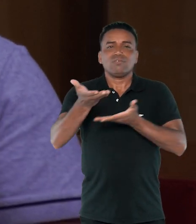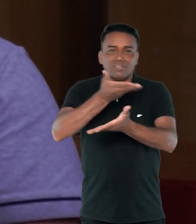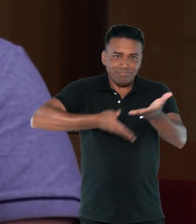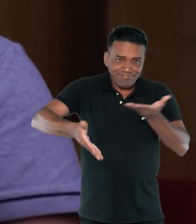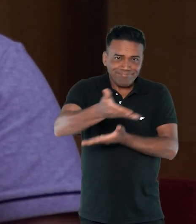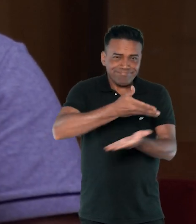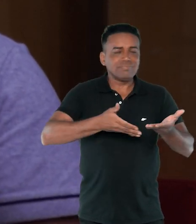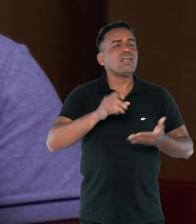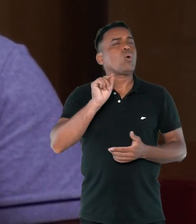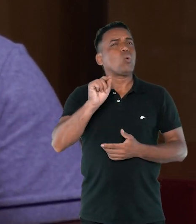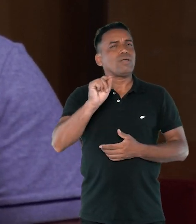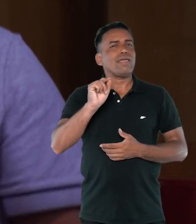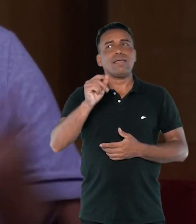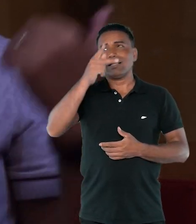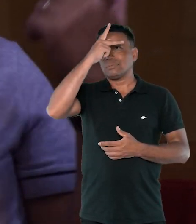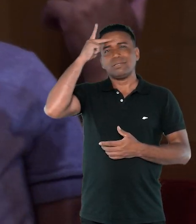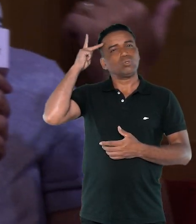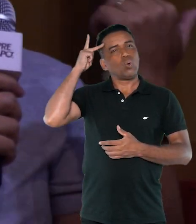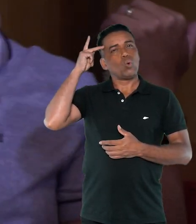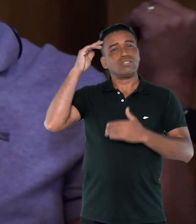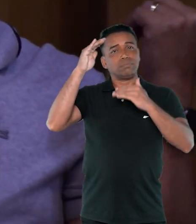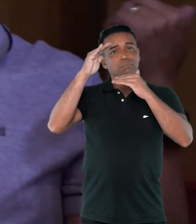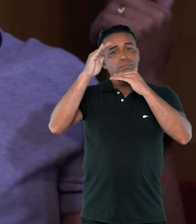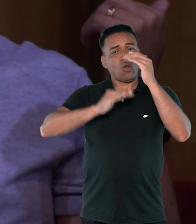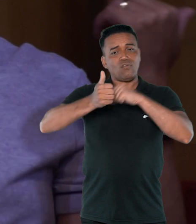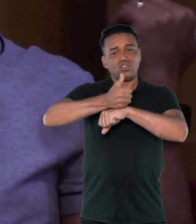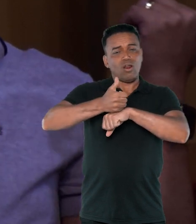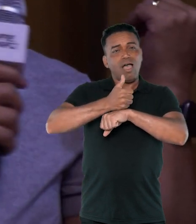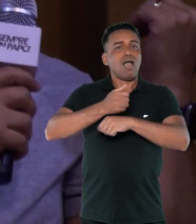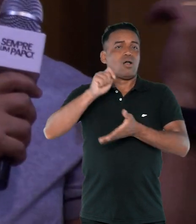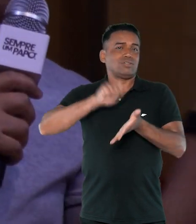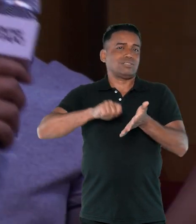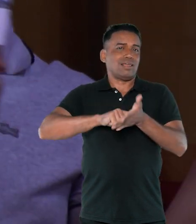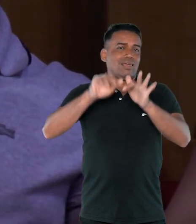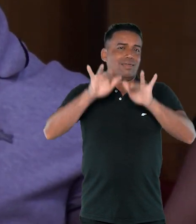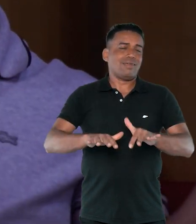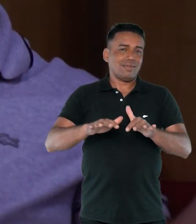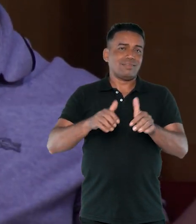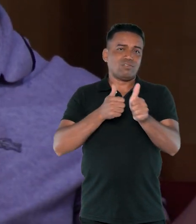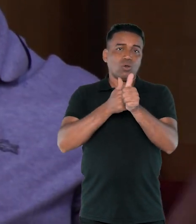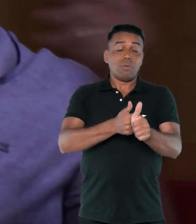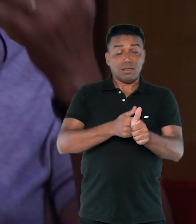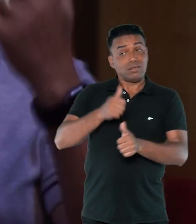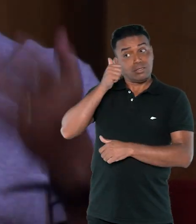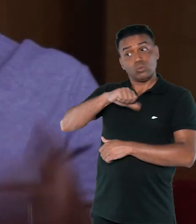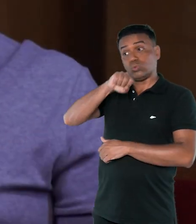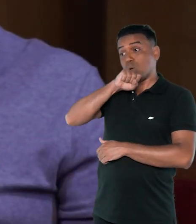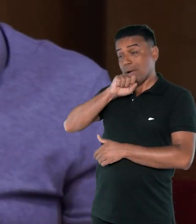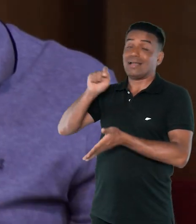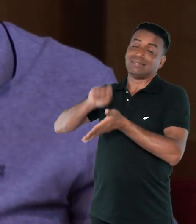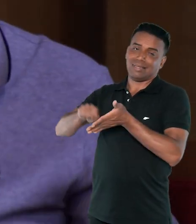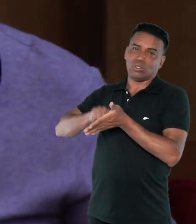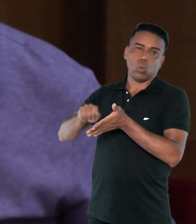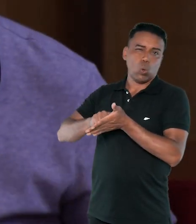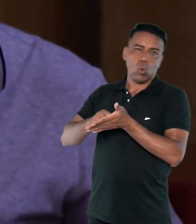você. Eu estou aqui na frente de um escritor que me influenciou desde a minha época